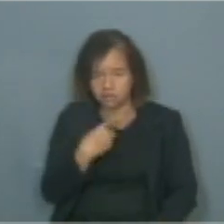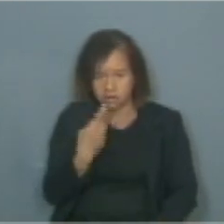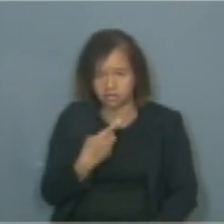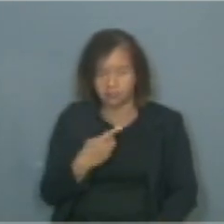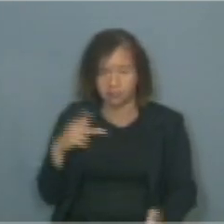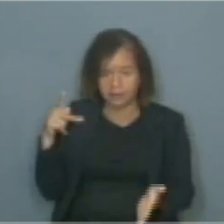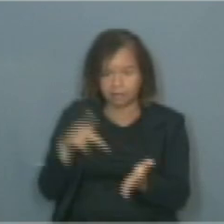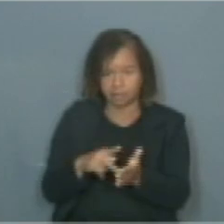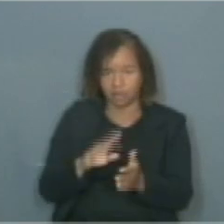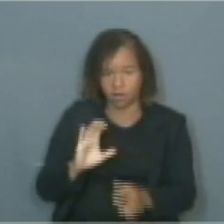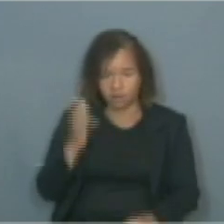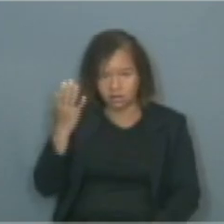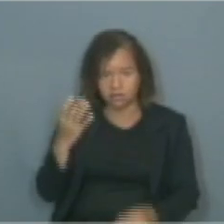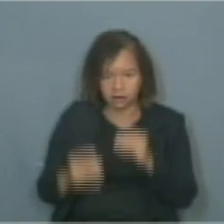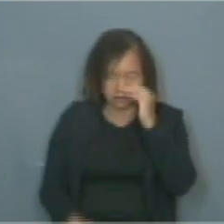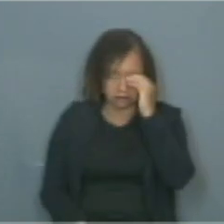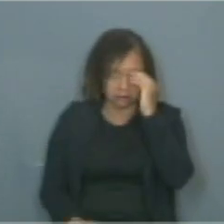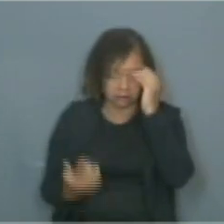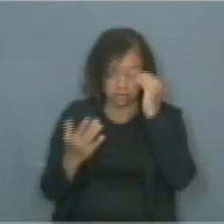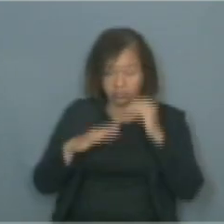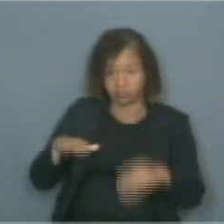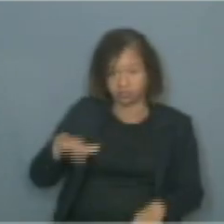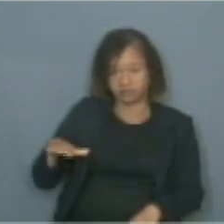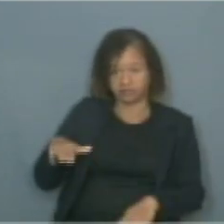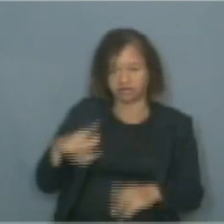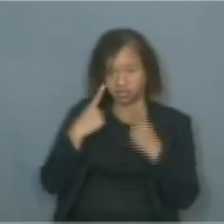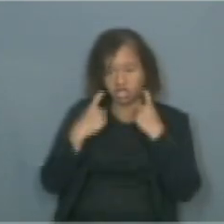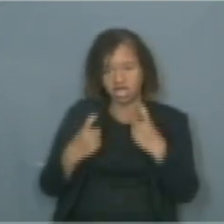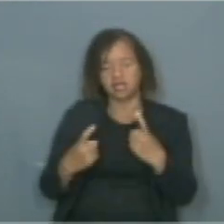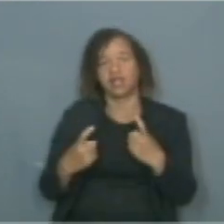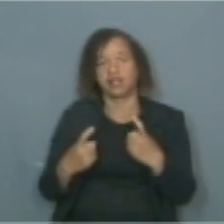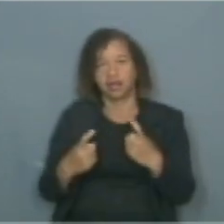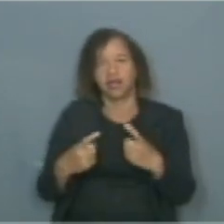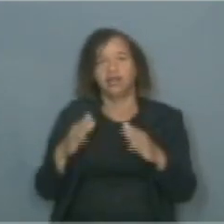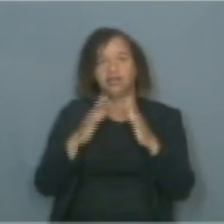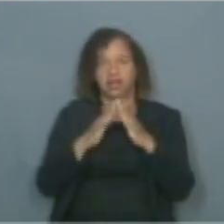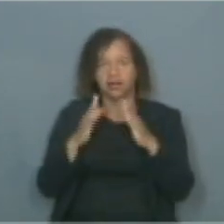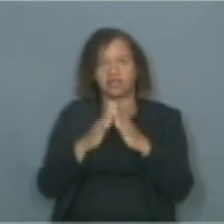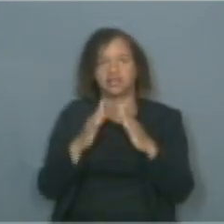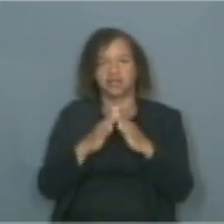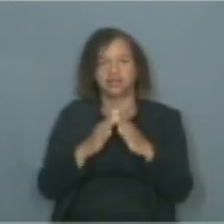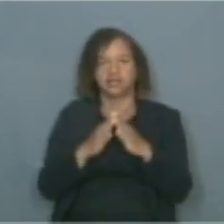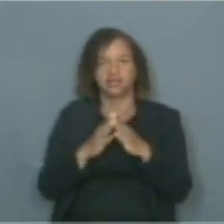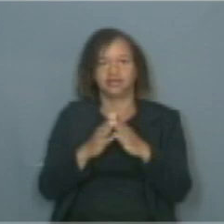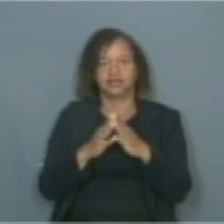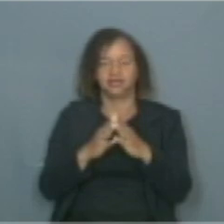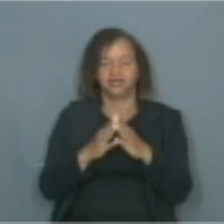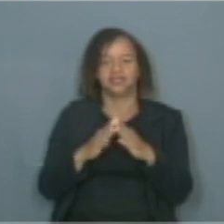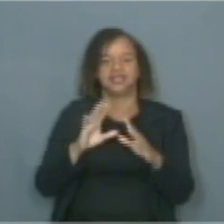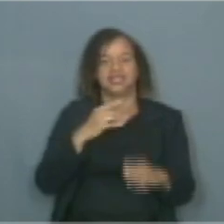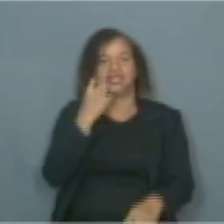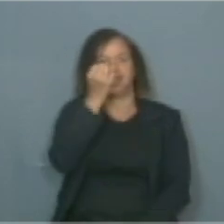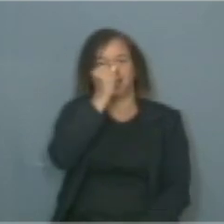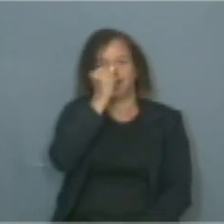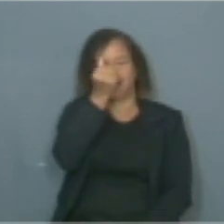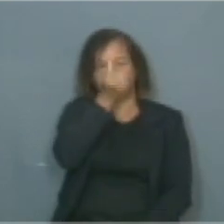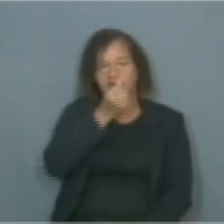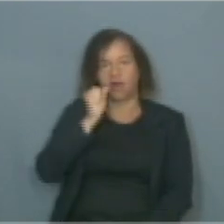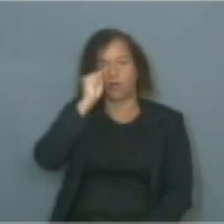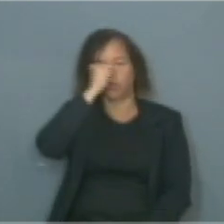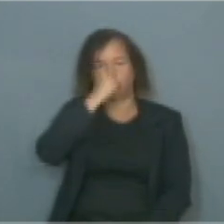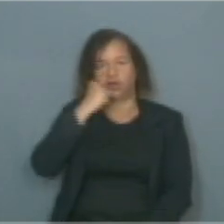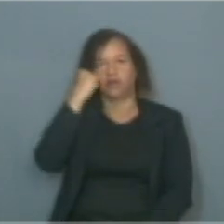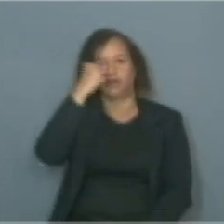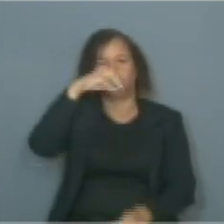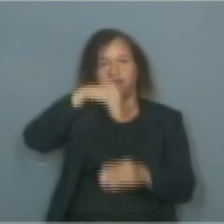para efetivar uma ocorrência de uma criança em situação de violência, seja ela doméstica, sexual? De 6 a 8 horas. Estando dentro